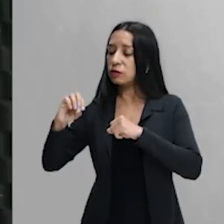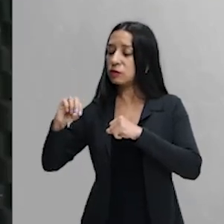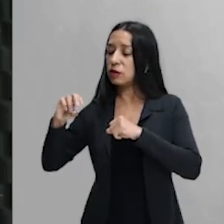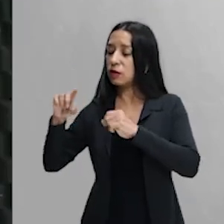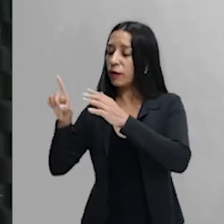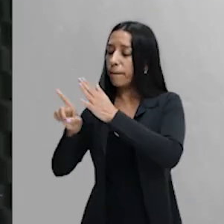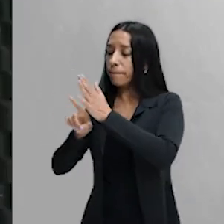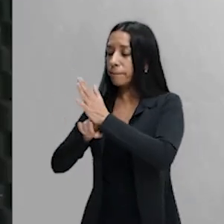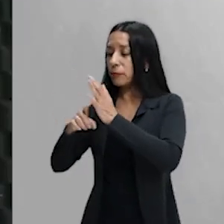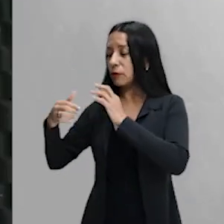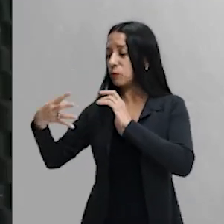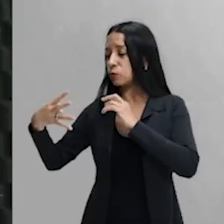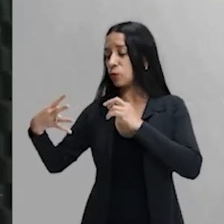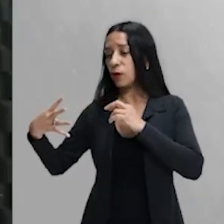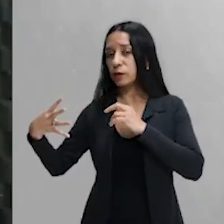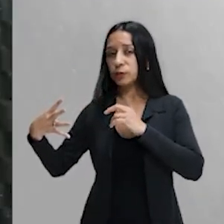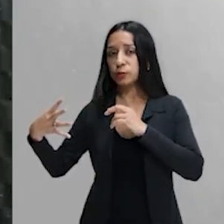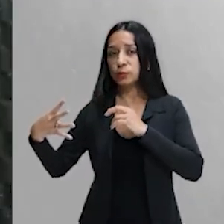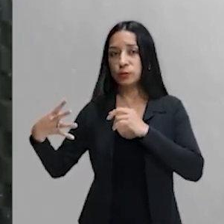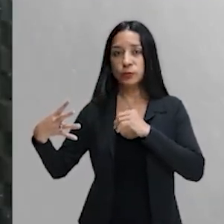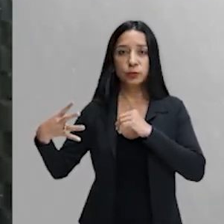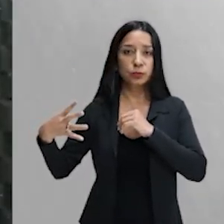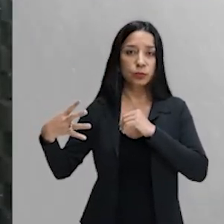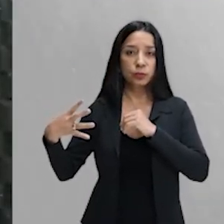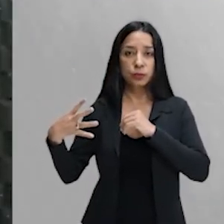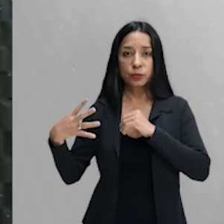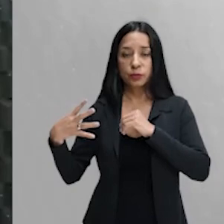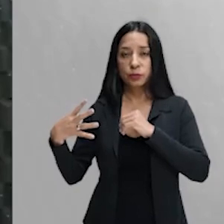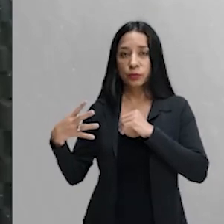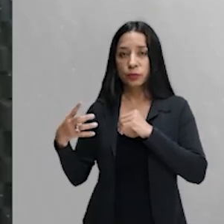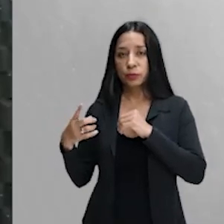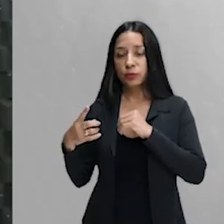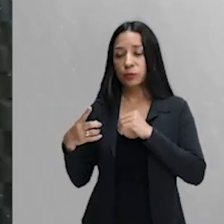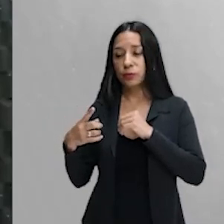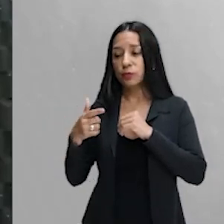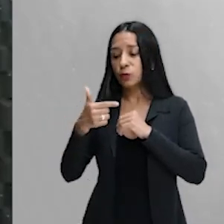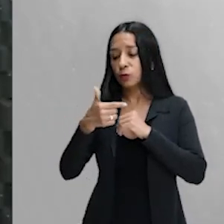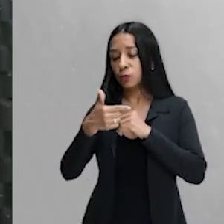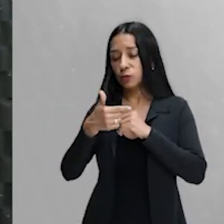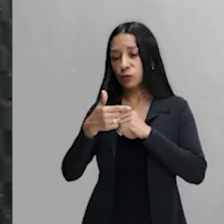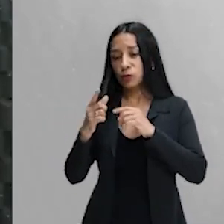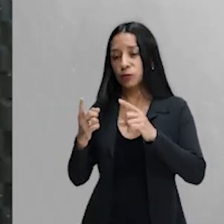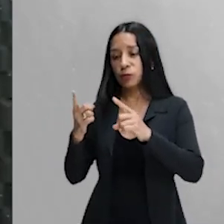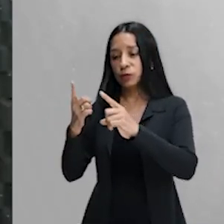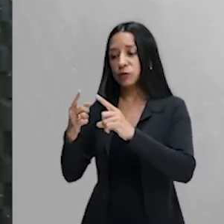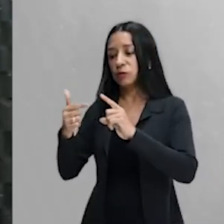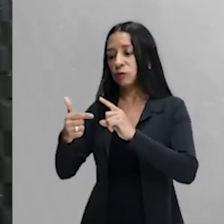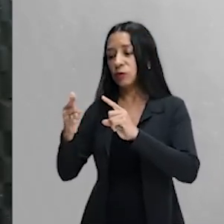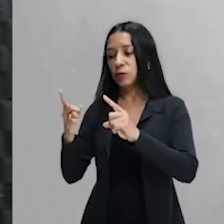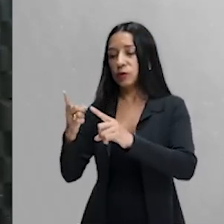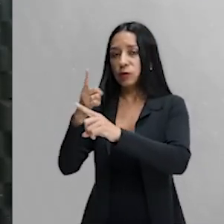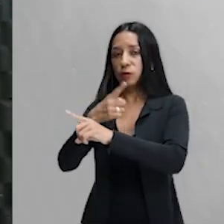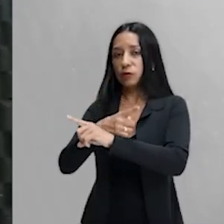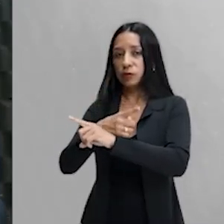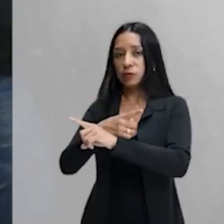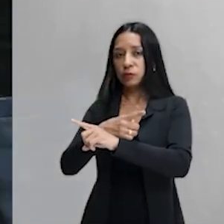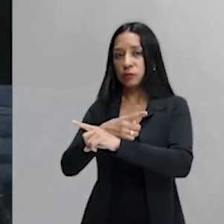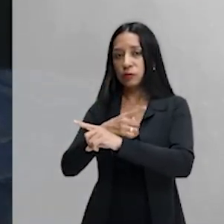menos 4, né? Porque esse 2 ao quadrado passa para lá, negativo, né? Como 2 ao quadrado é 4,